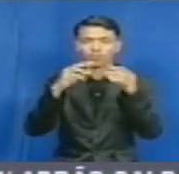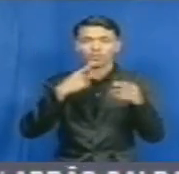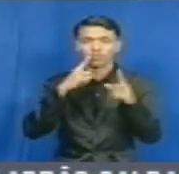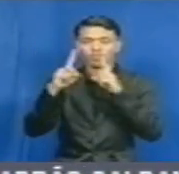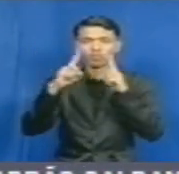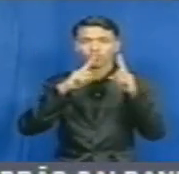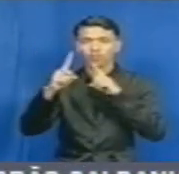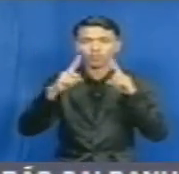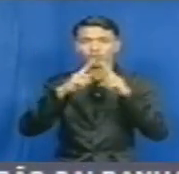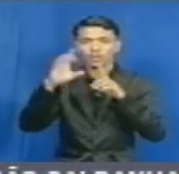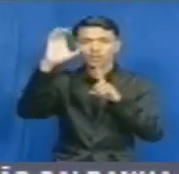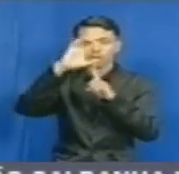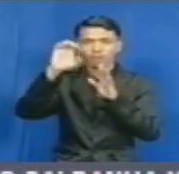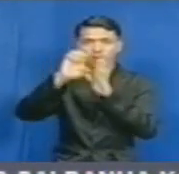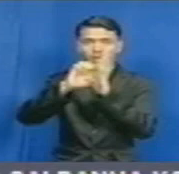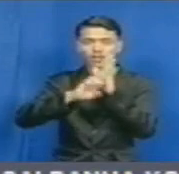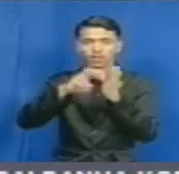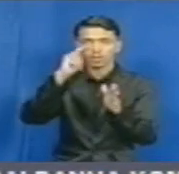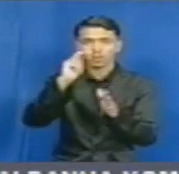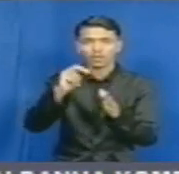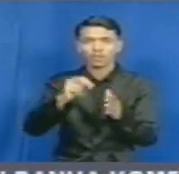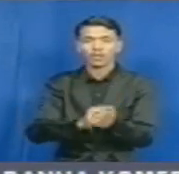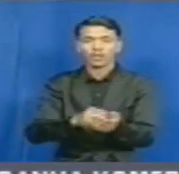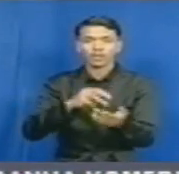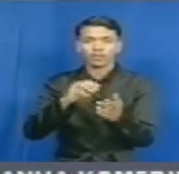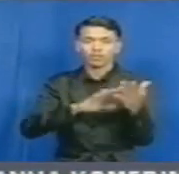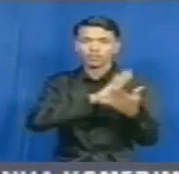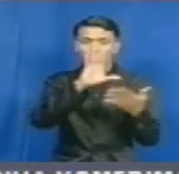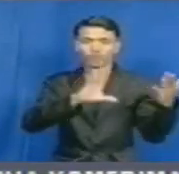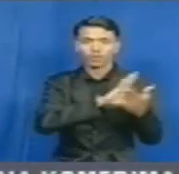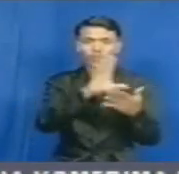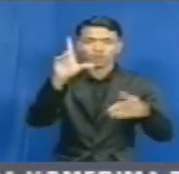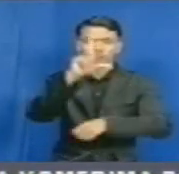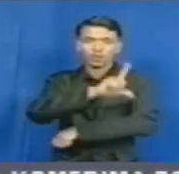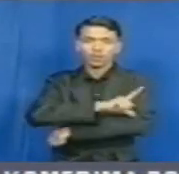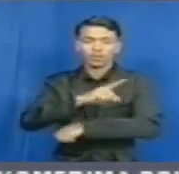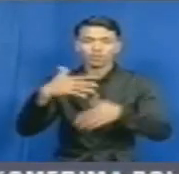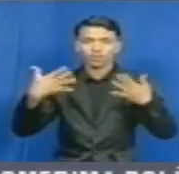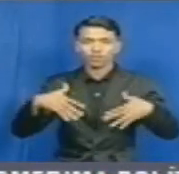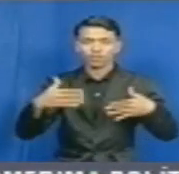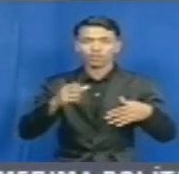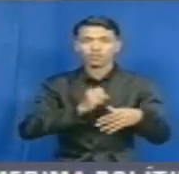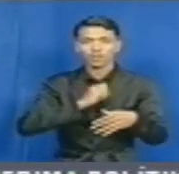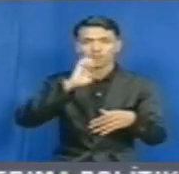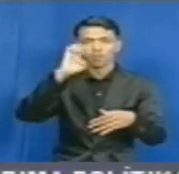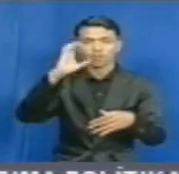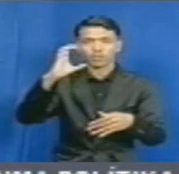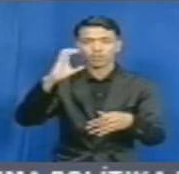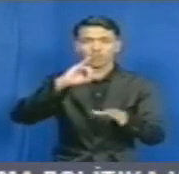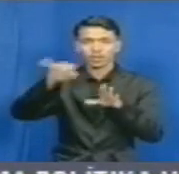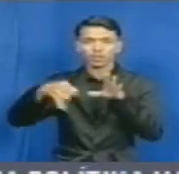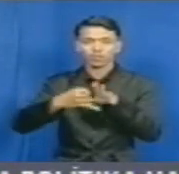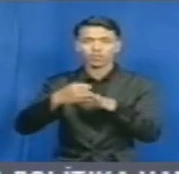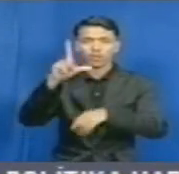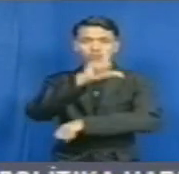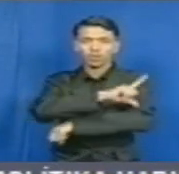solicita disponibilidade de chefe de Estado União. Ato preside cerimônia comemoração Loron Massacre Santa Cruz, inclui Loron